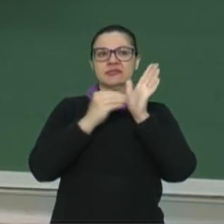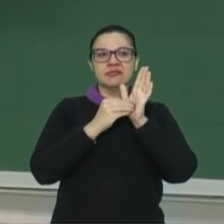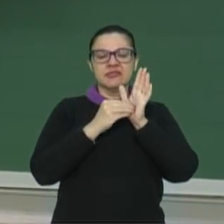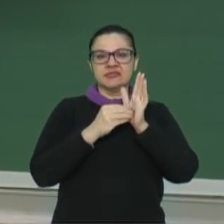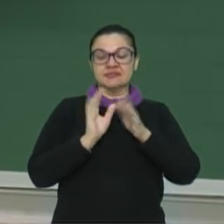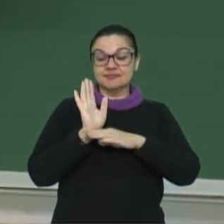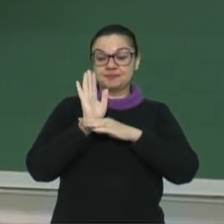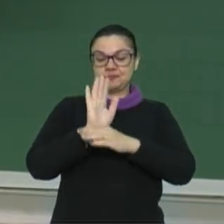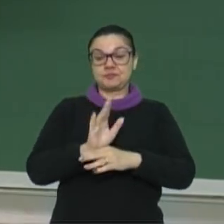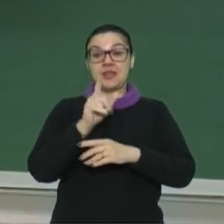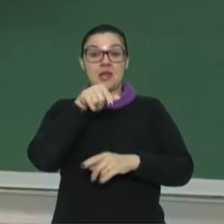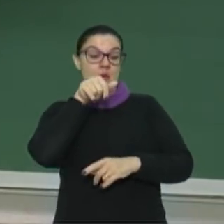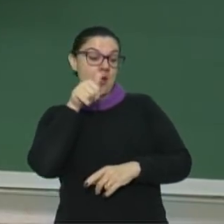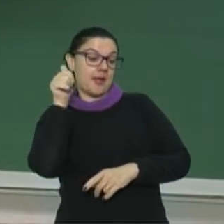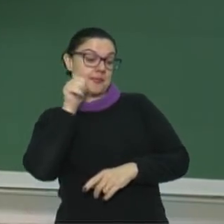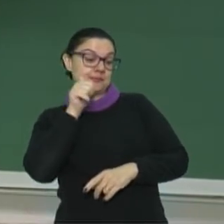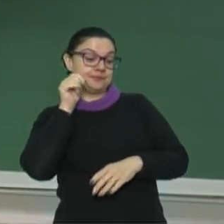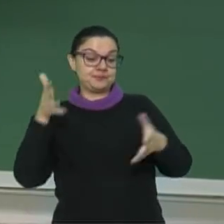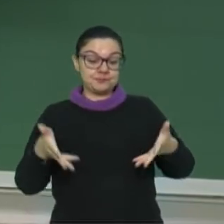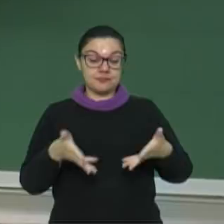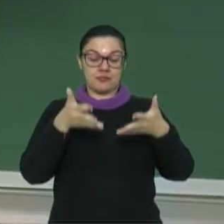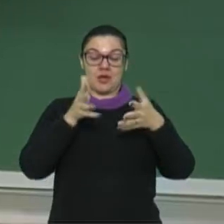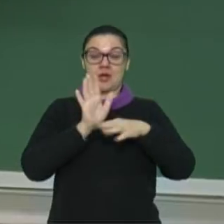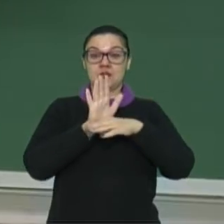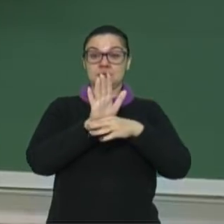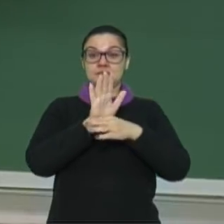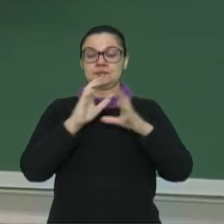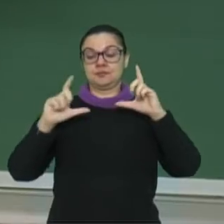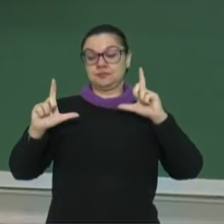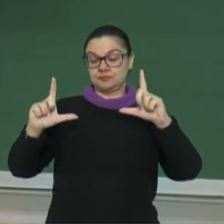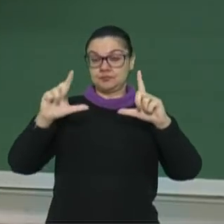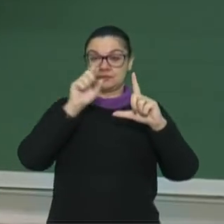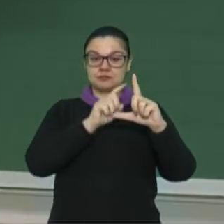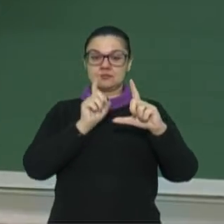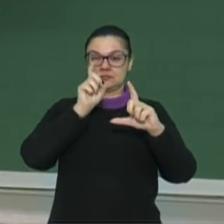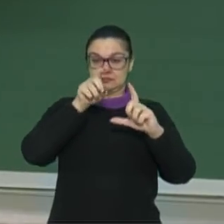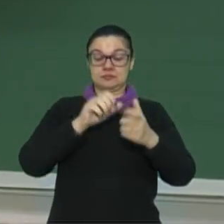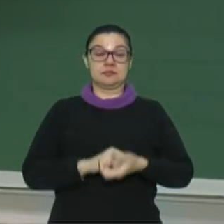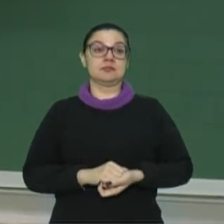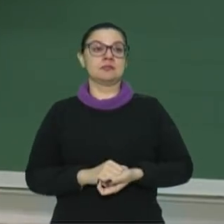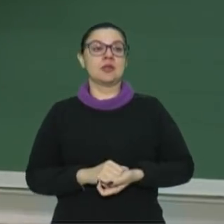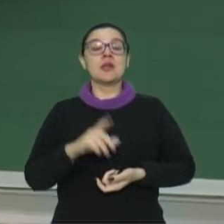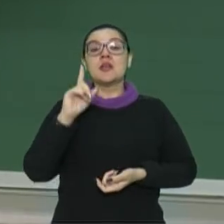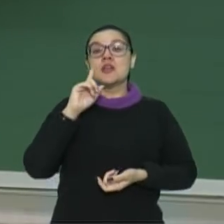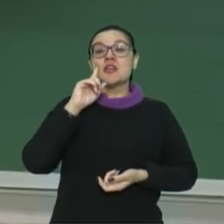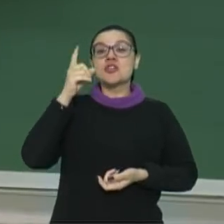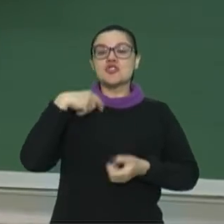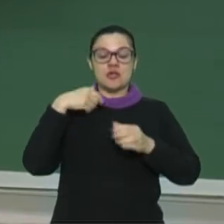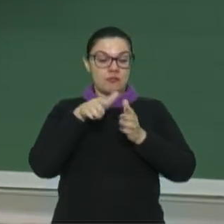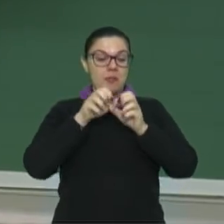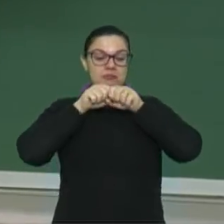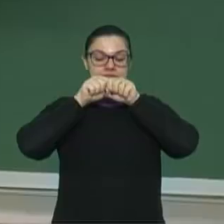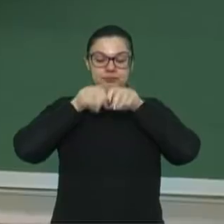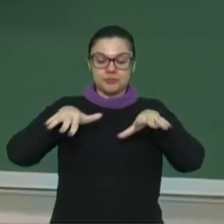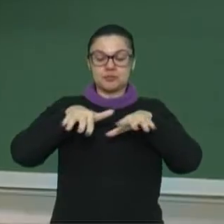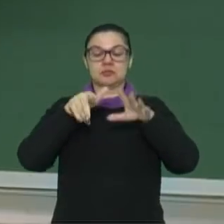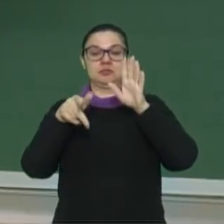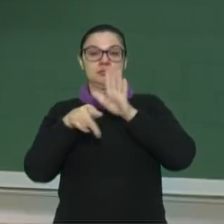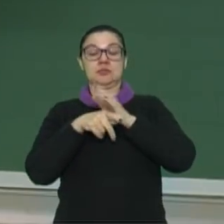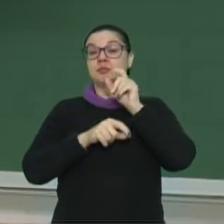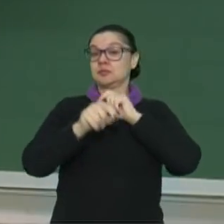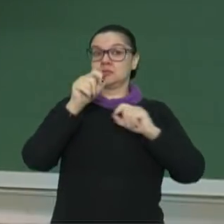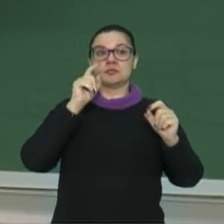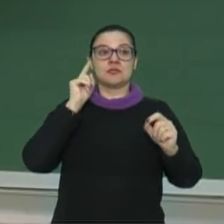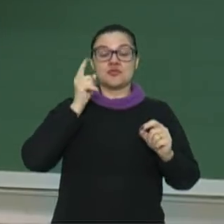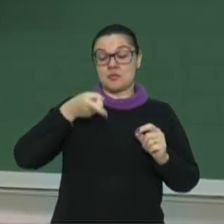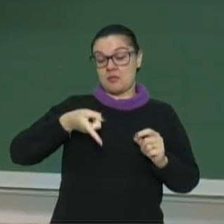para o Viva Bem, né? Então ela colaborando para a sessão ali. Quando foi publicada essa reportagem?